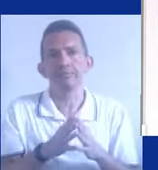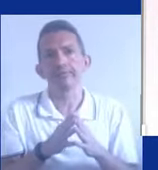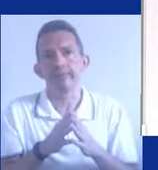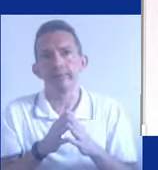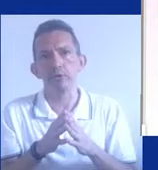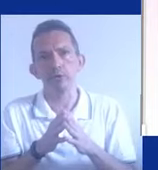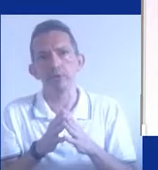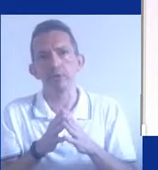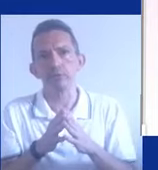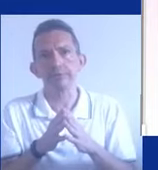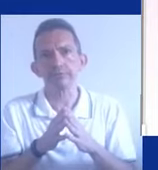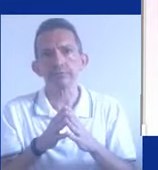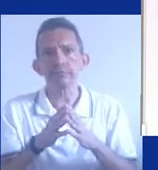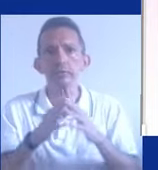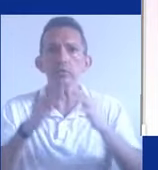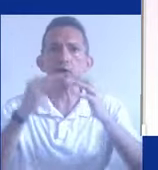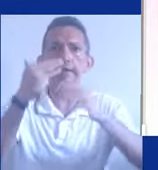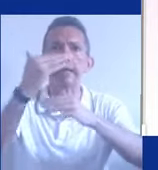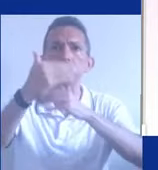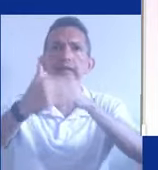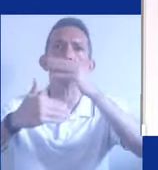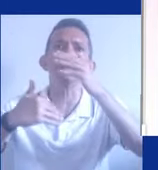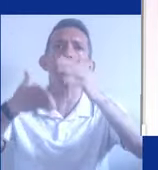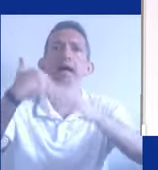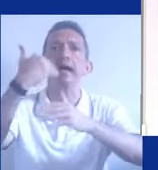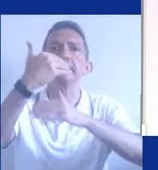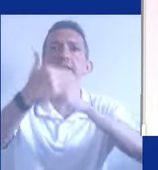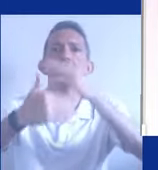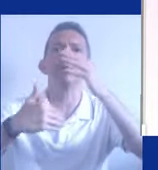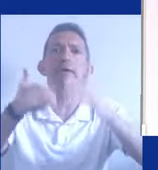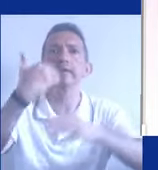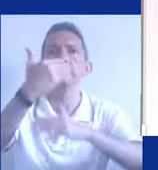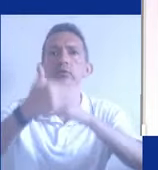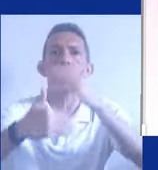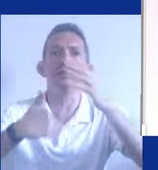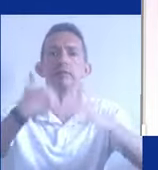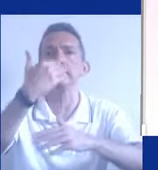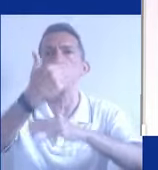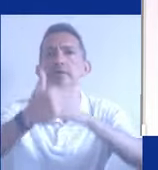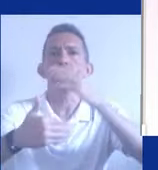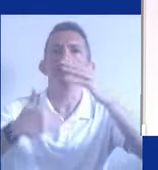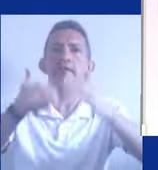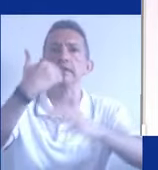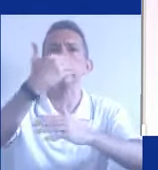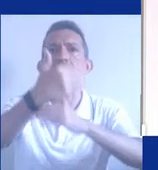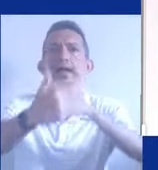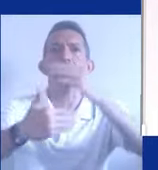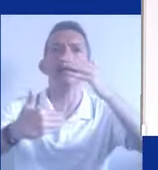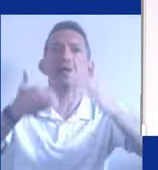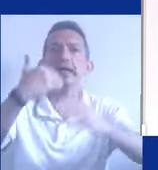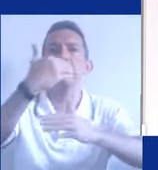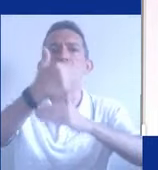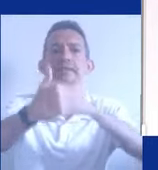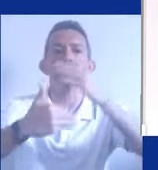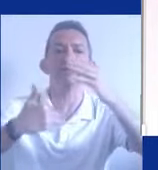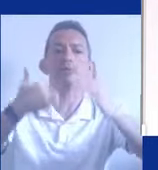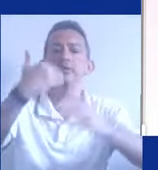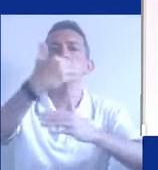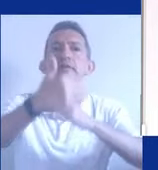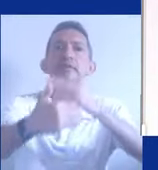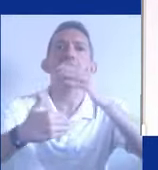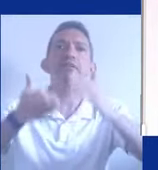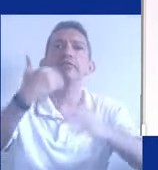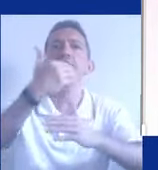catalisador biológico. O catalisador acelera uma reação química, faz aquela